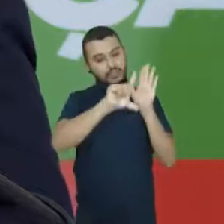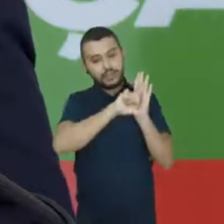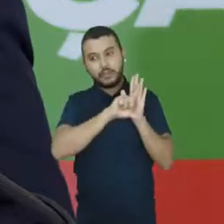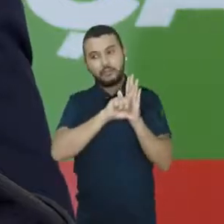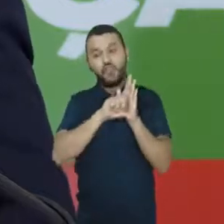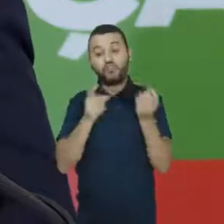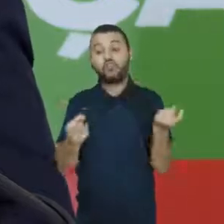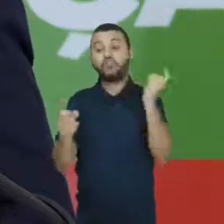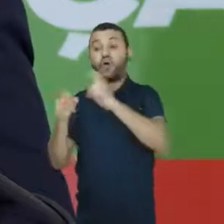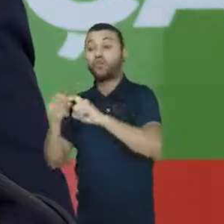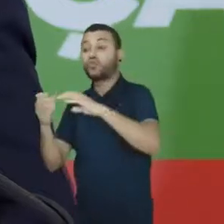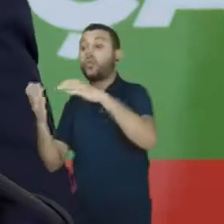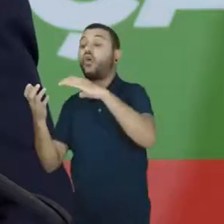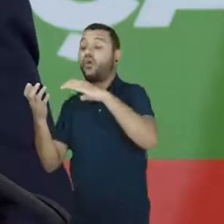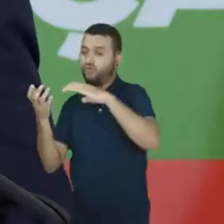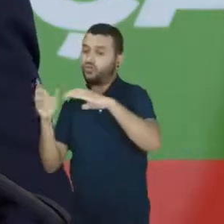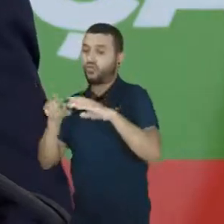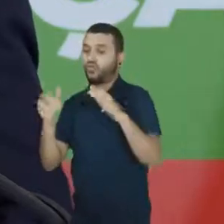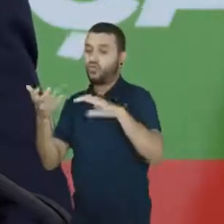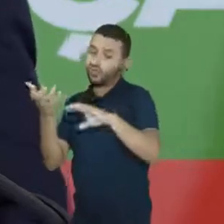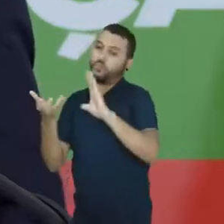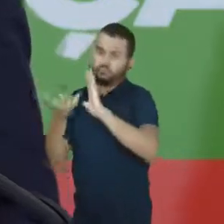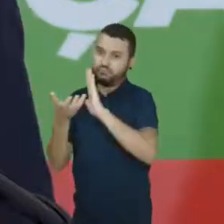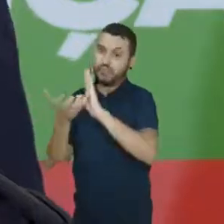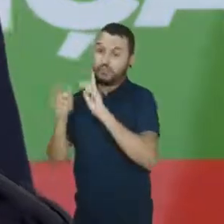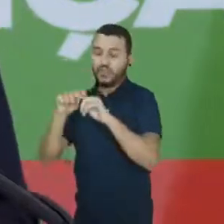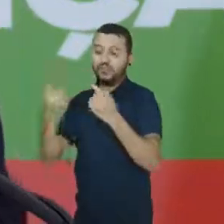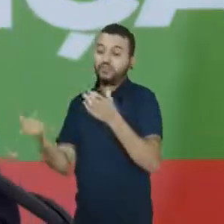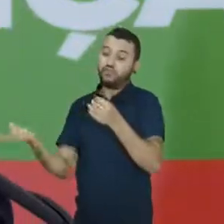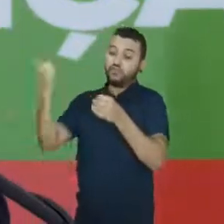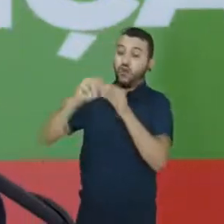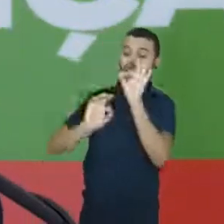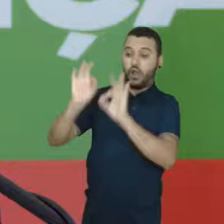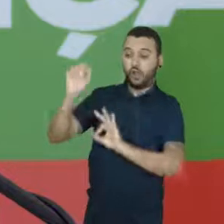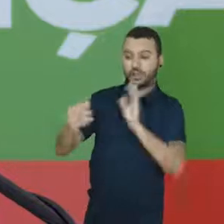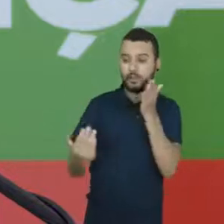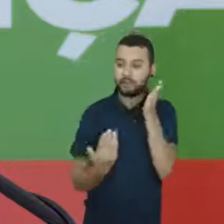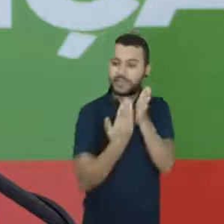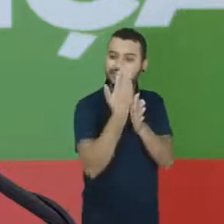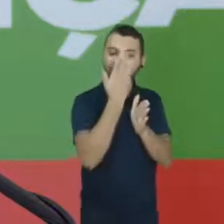vamos fazer isso ser aprovado e funcionar, porque está na hora